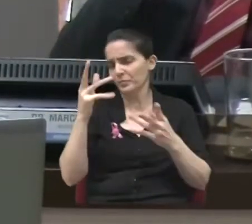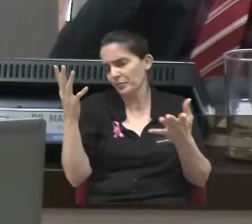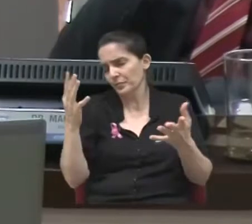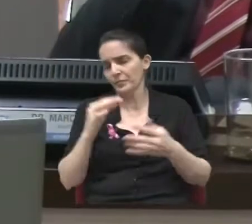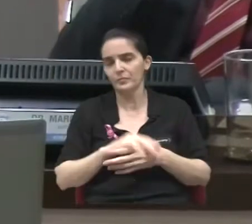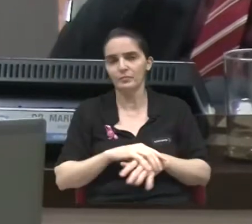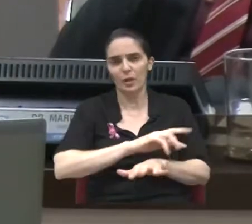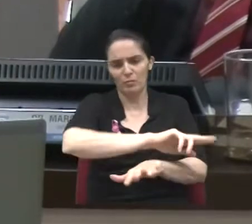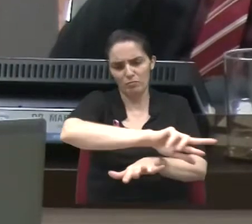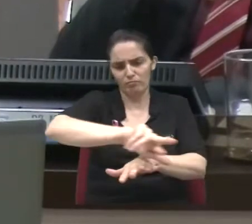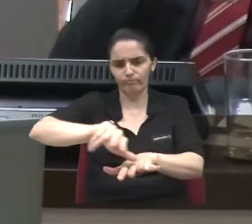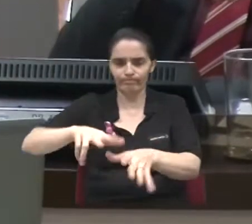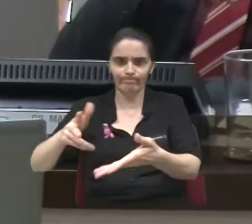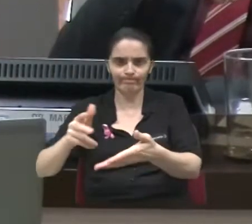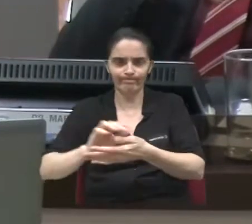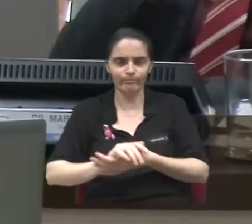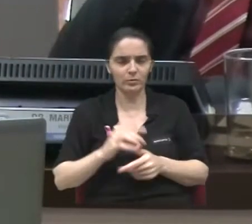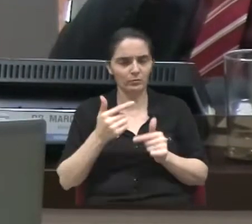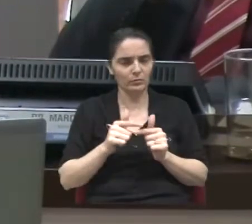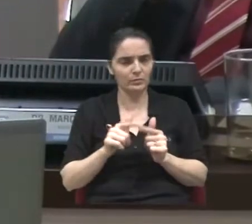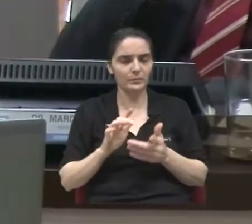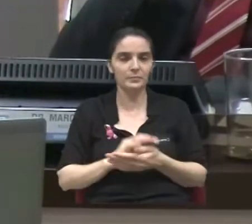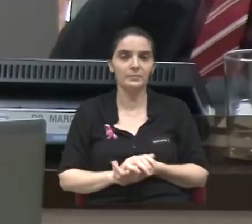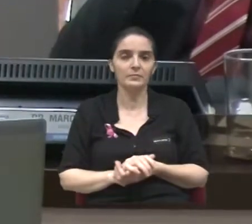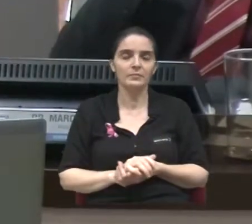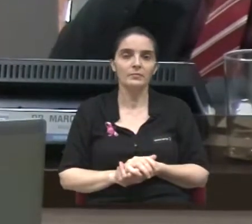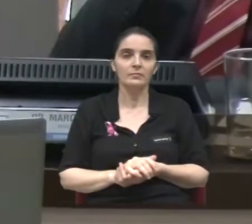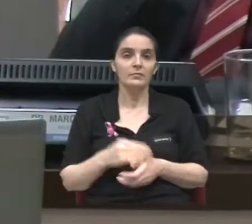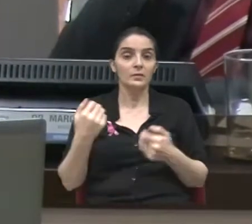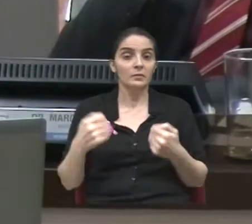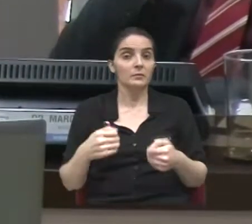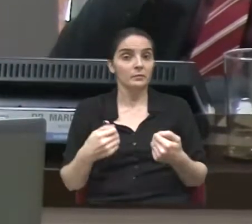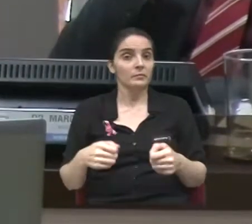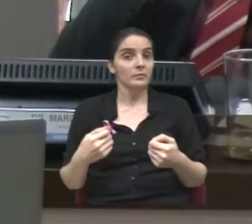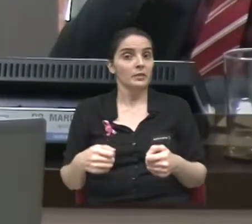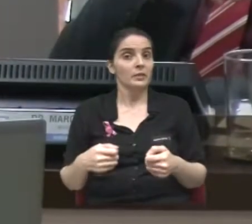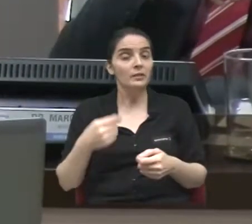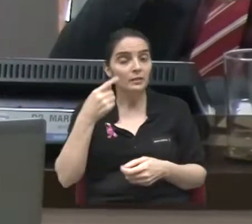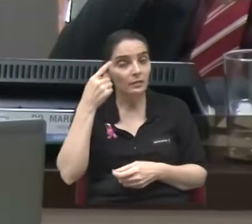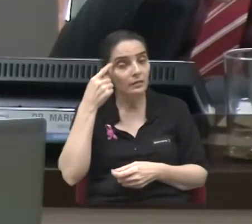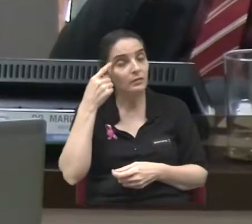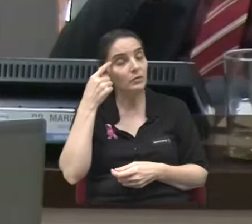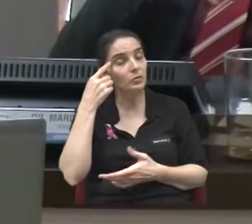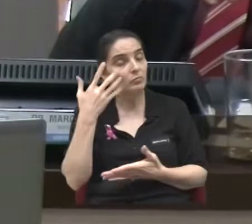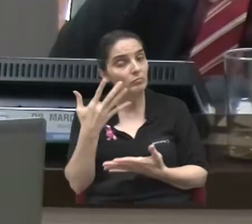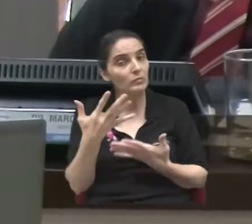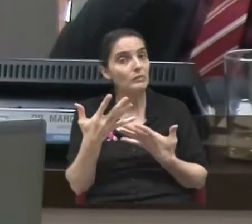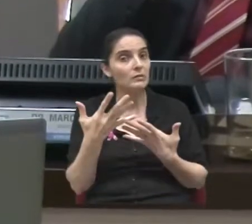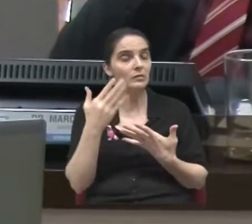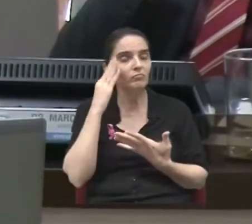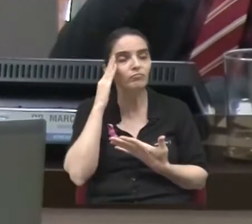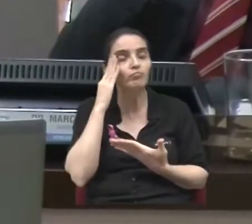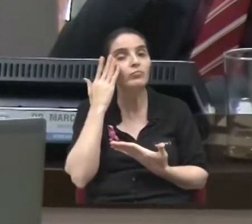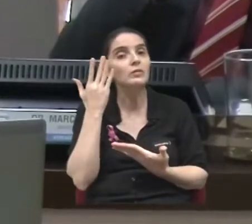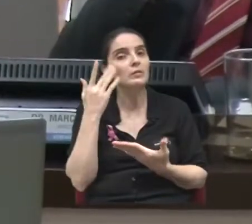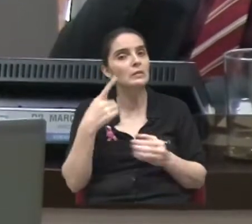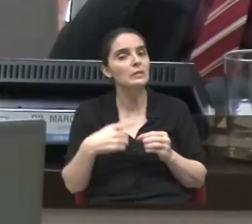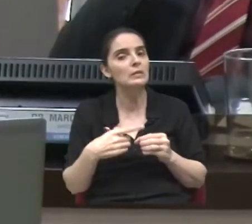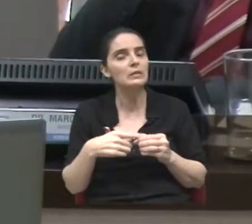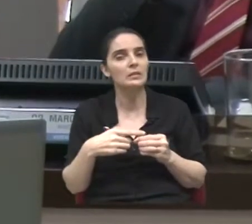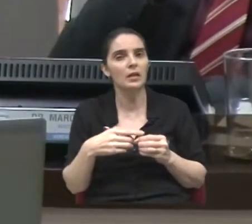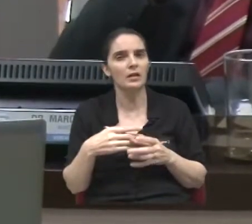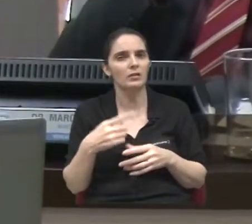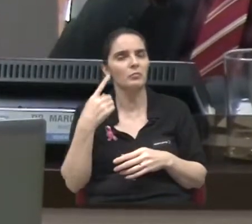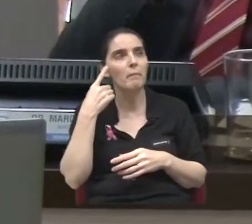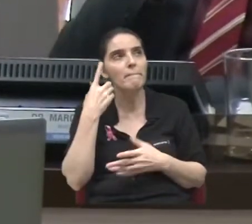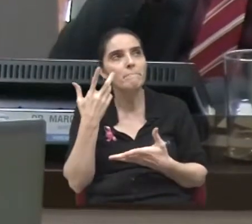bem pertinente a gente ficar colocando nisso, né, qual o entendimento que o município já teve em relação a isso, o